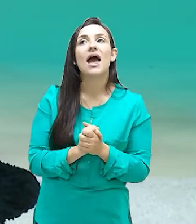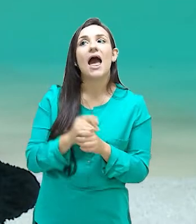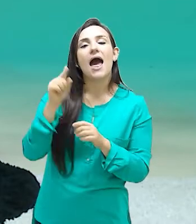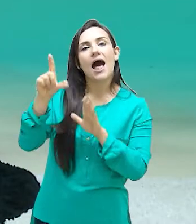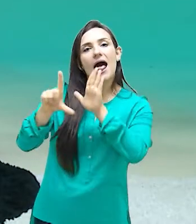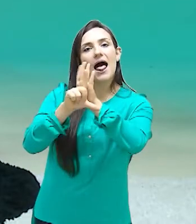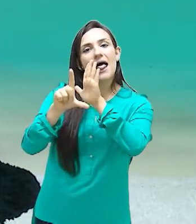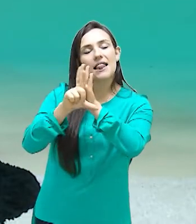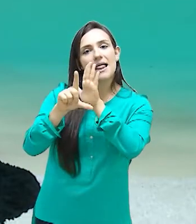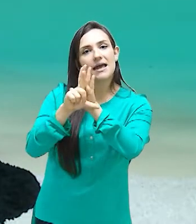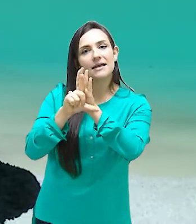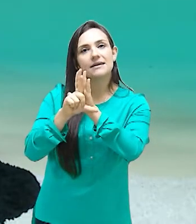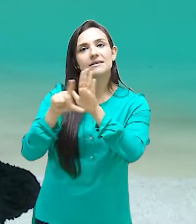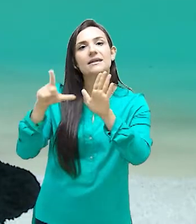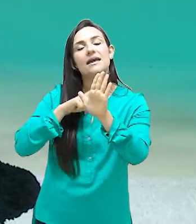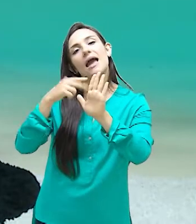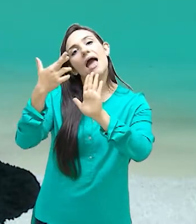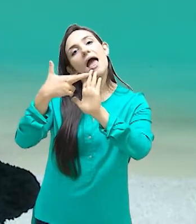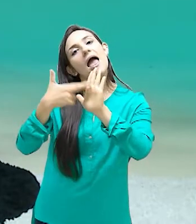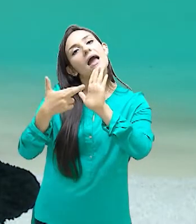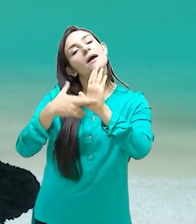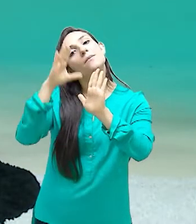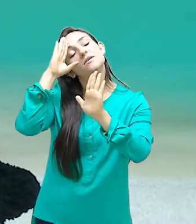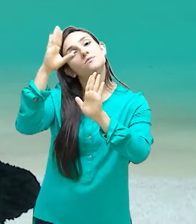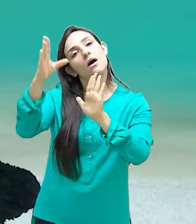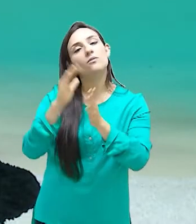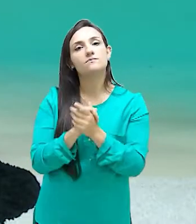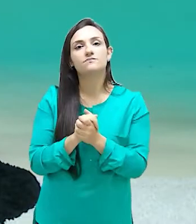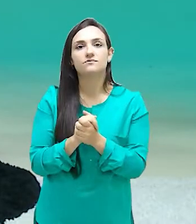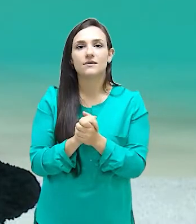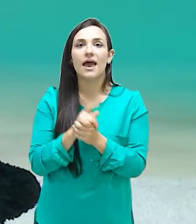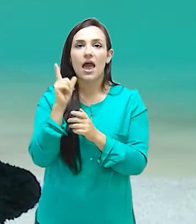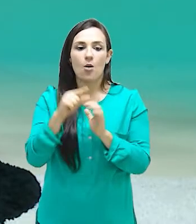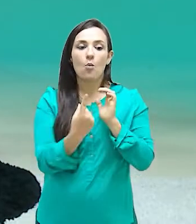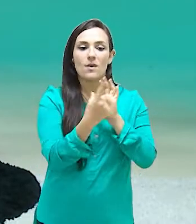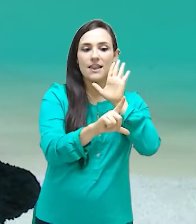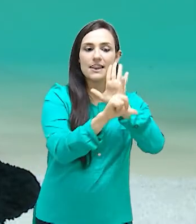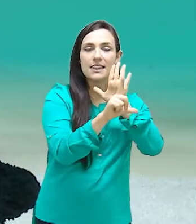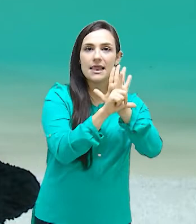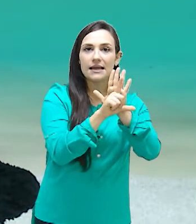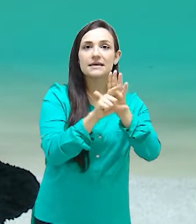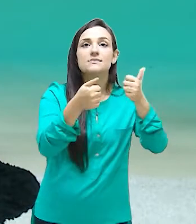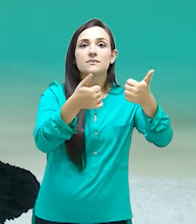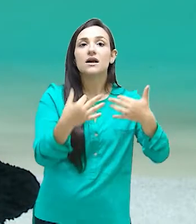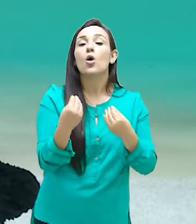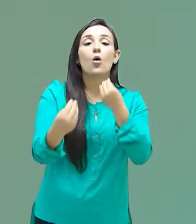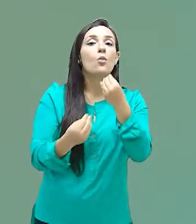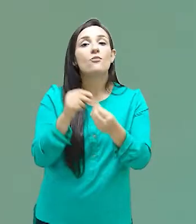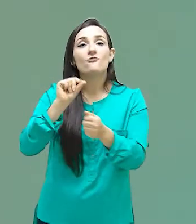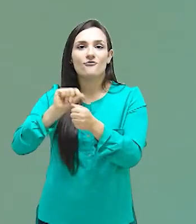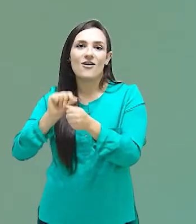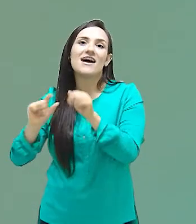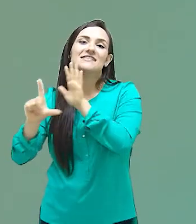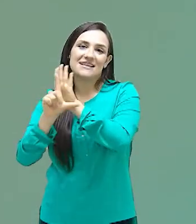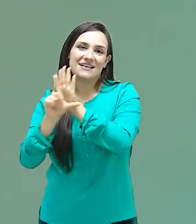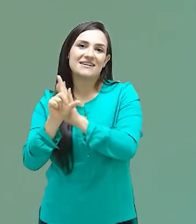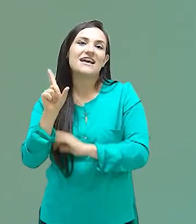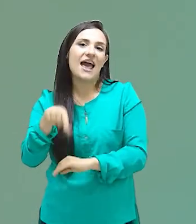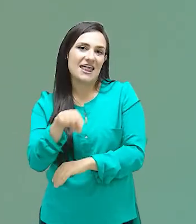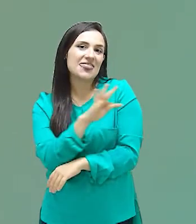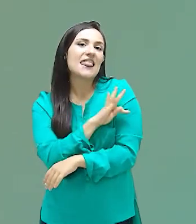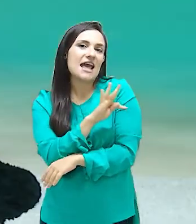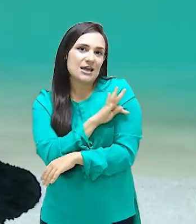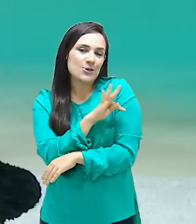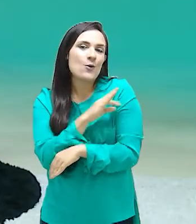complementar, ela traz diretrizes gerais sobre a elaboração de leis. É uma lei sobre leis. É uma lei que trata como se deve... Sobre a técnica de